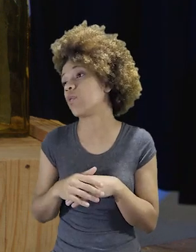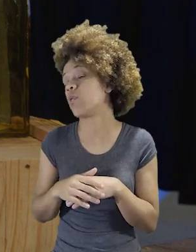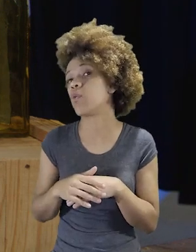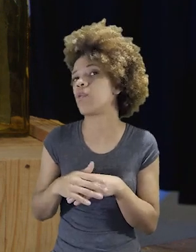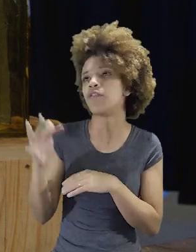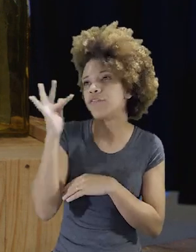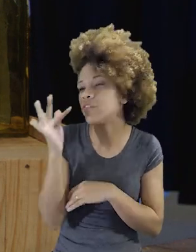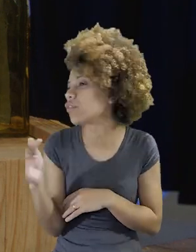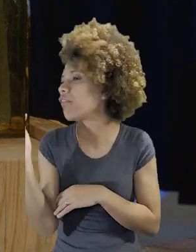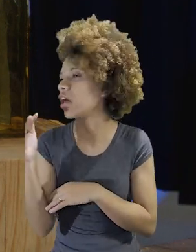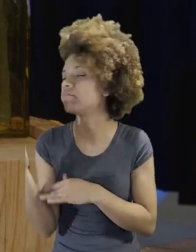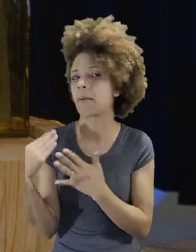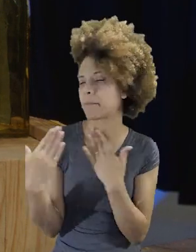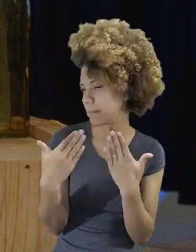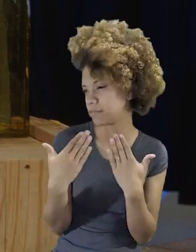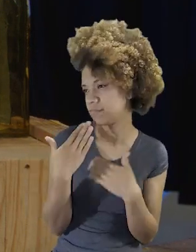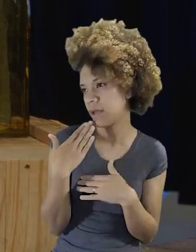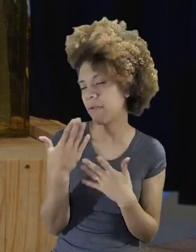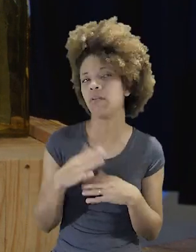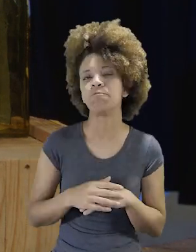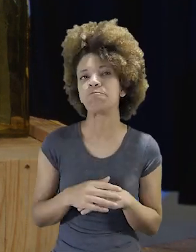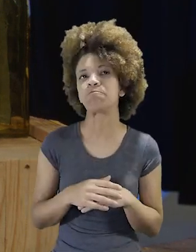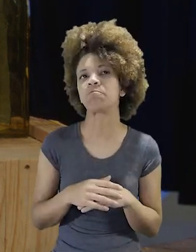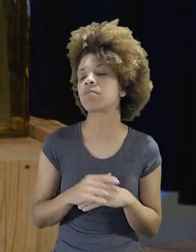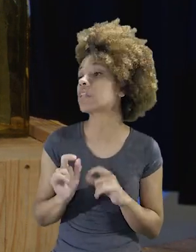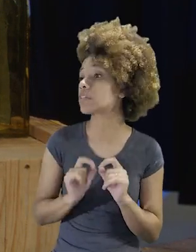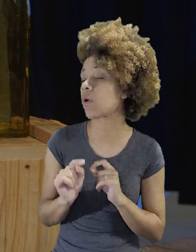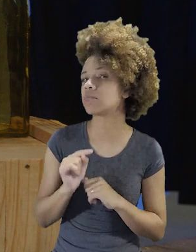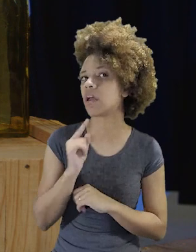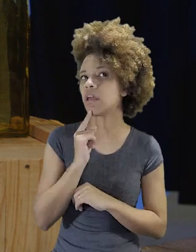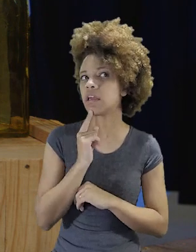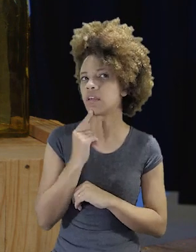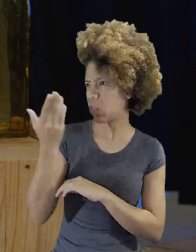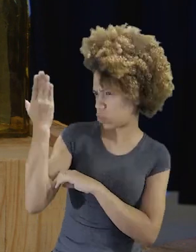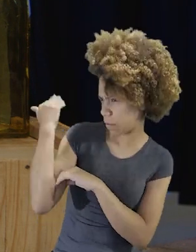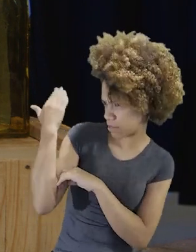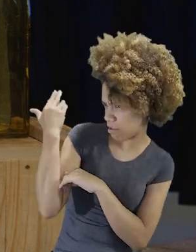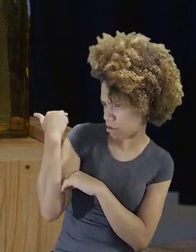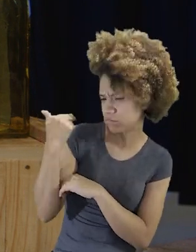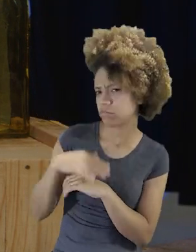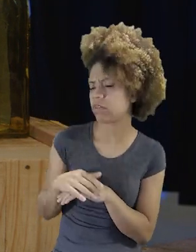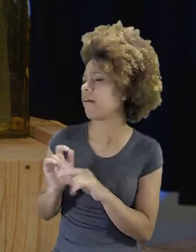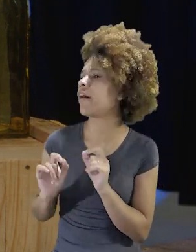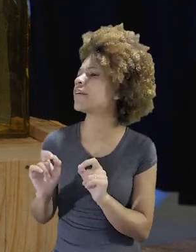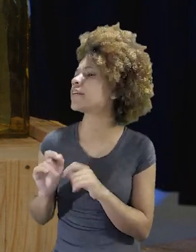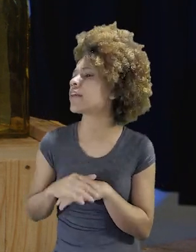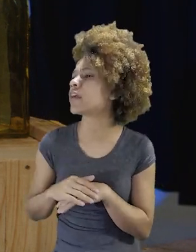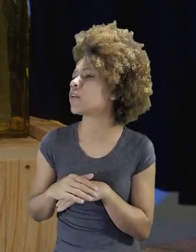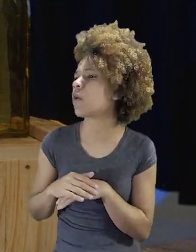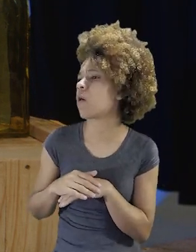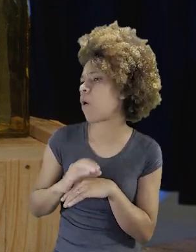com os meninos às vezes quando a gente tá filosofando dessa dessa coisa e antigamente